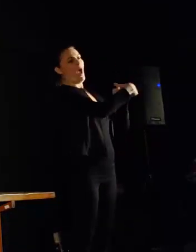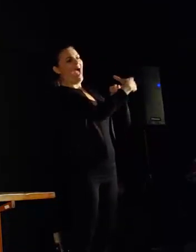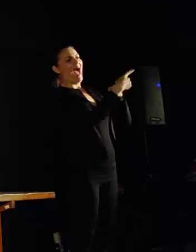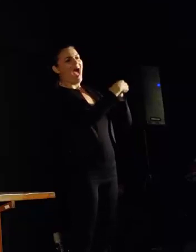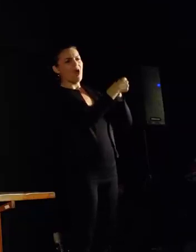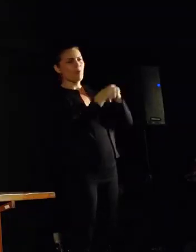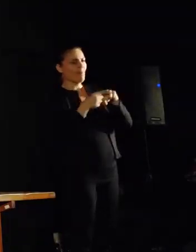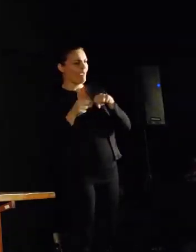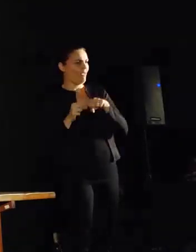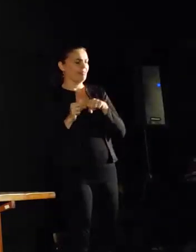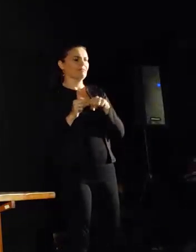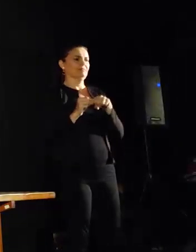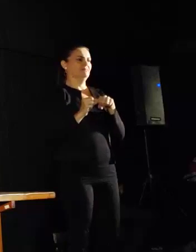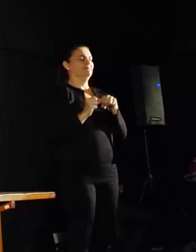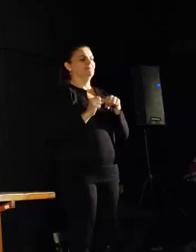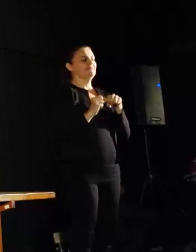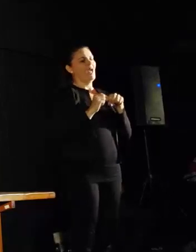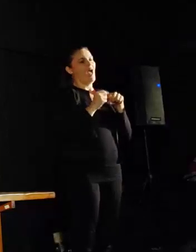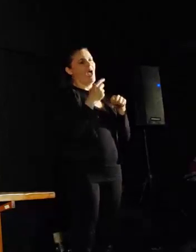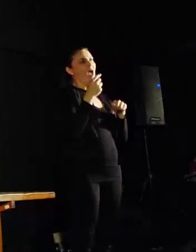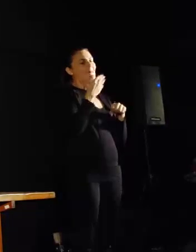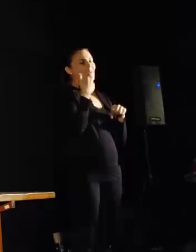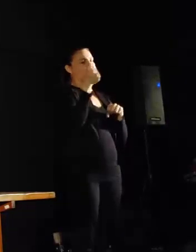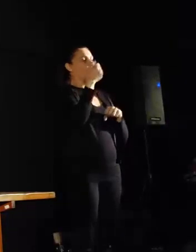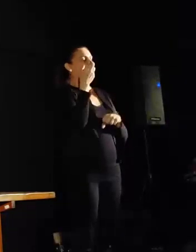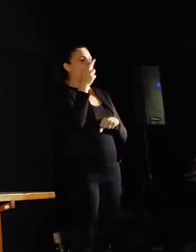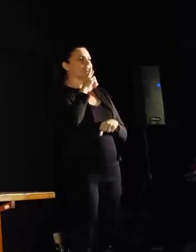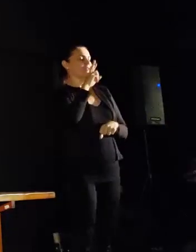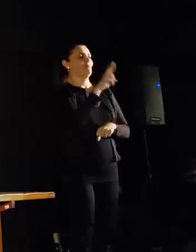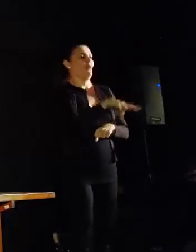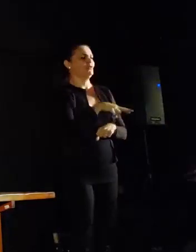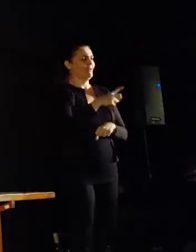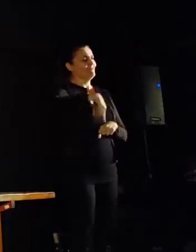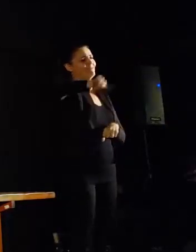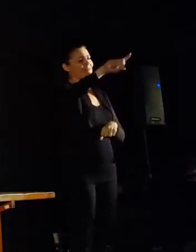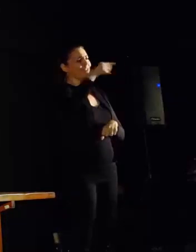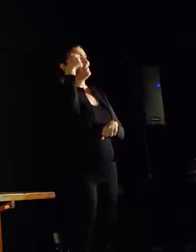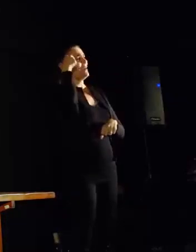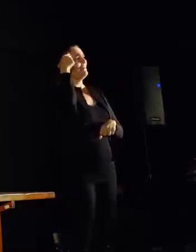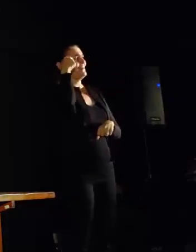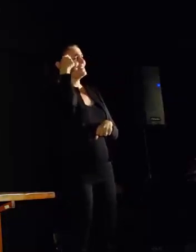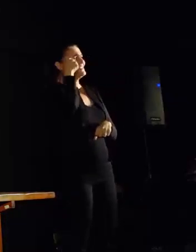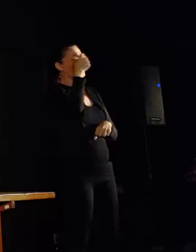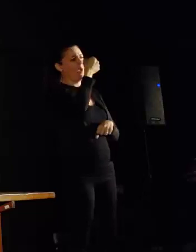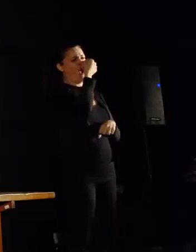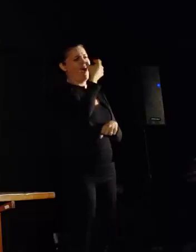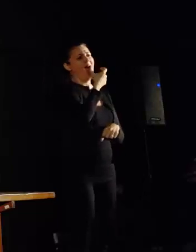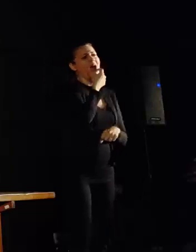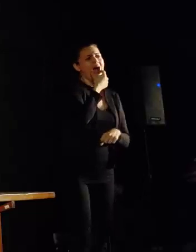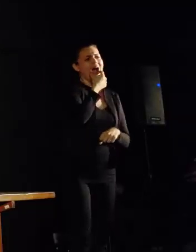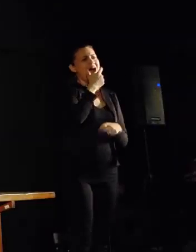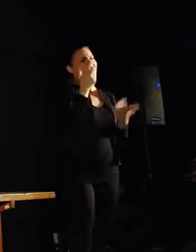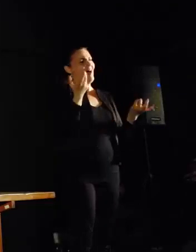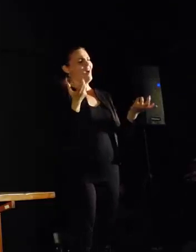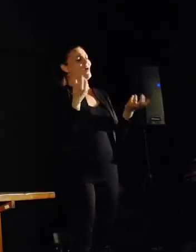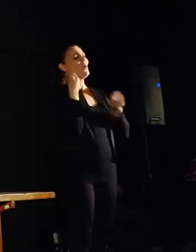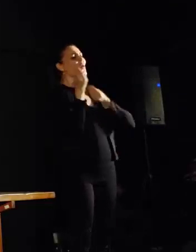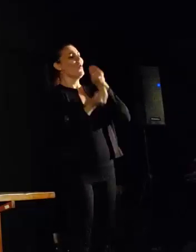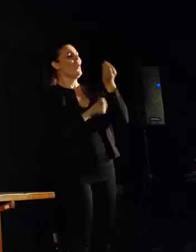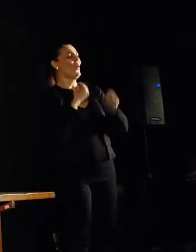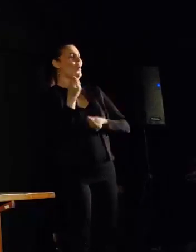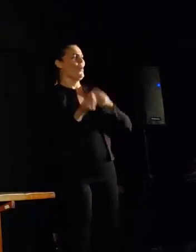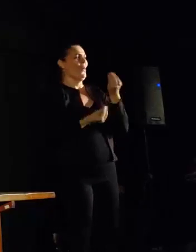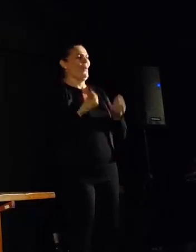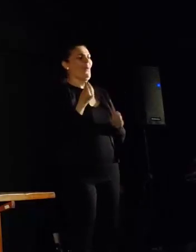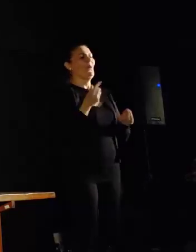Isso é o que dá se ficarem lendo Habermas no último tempo. Eles ficam aí achando que, afinal de contas, né, tem uma ação comunicativa